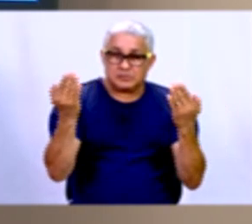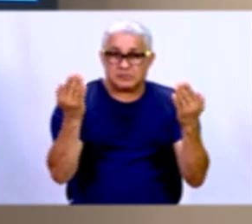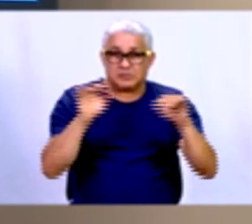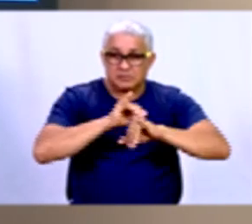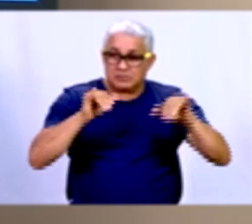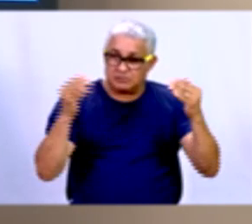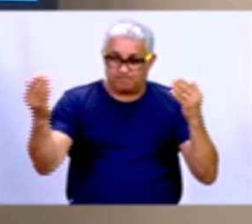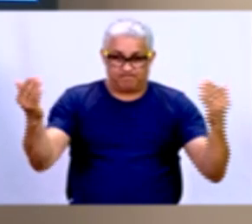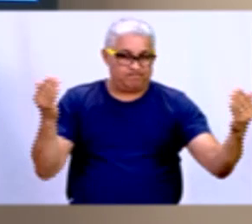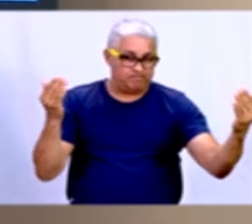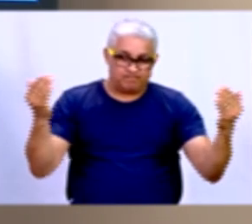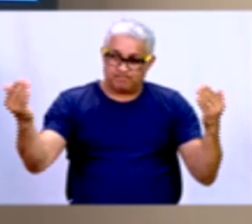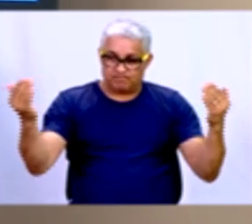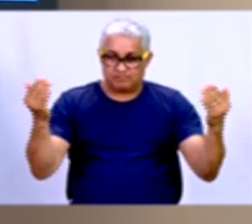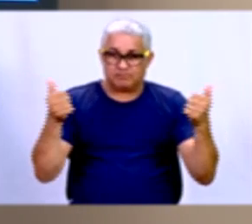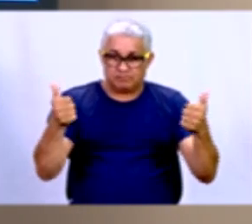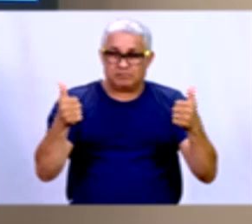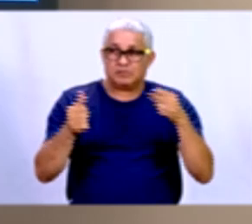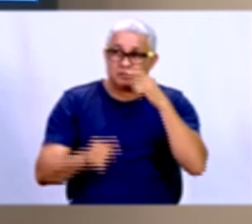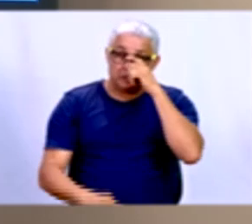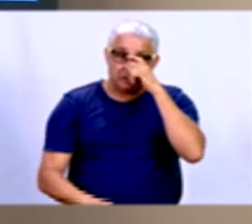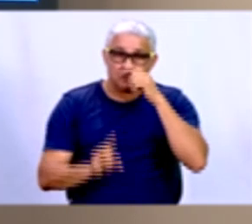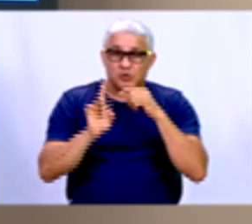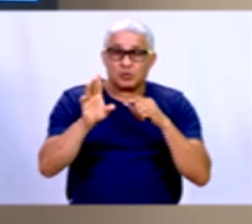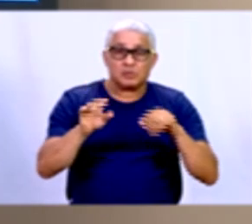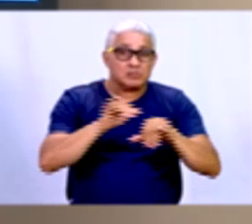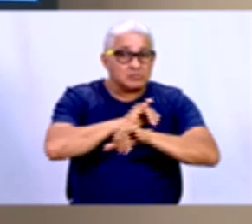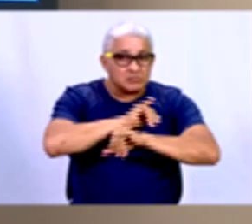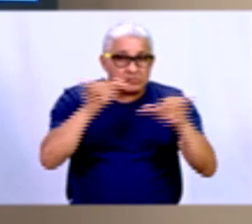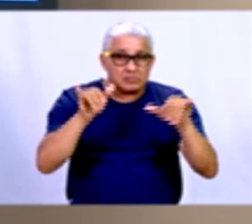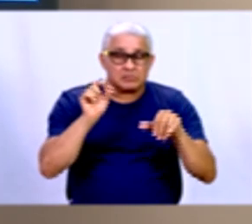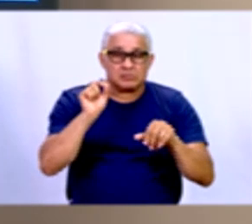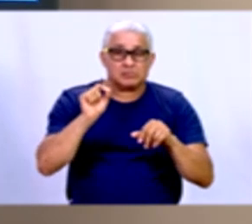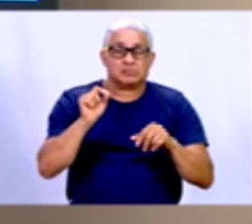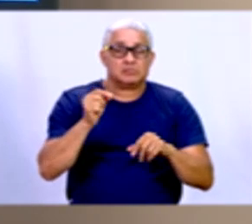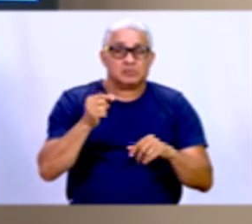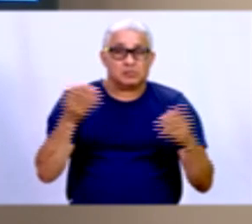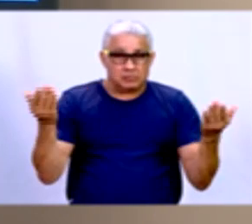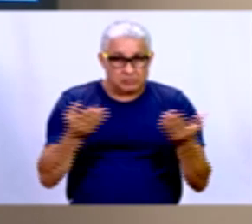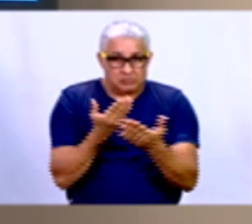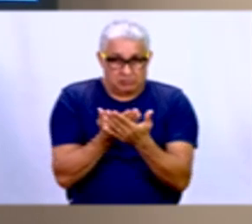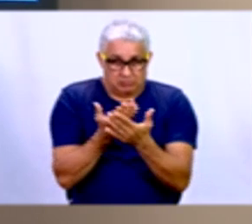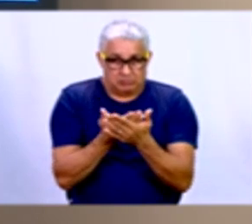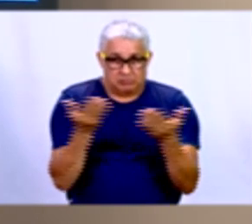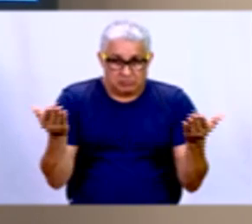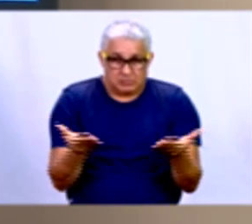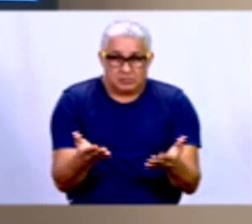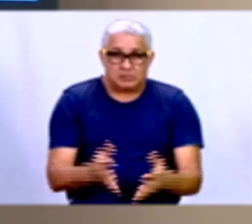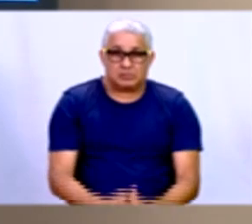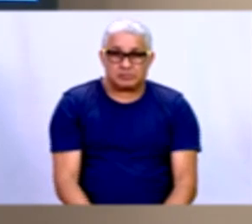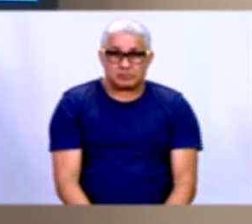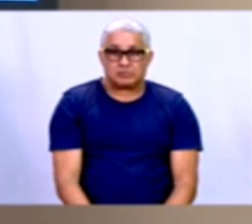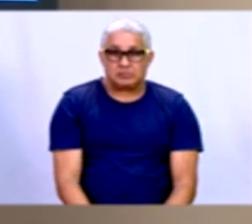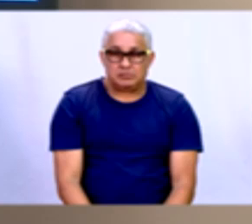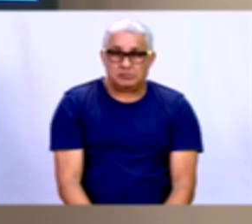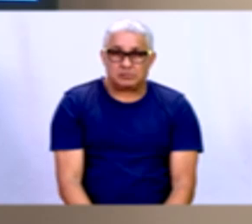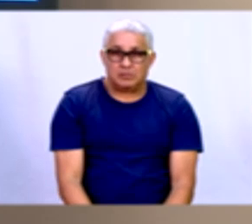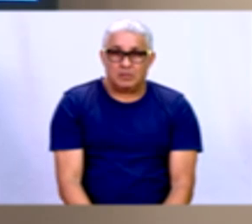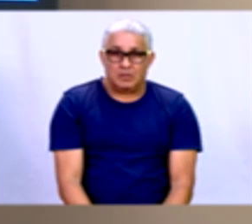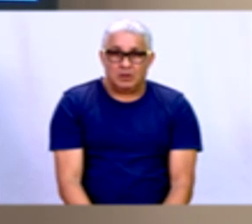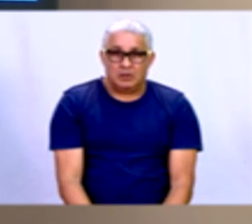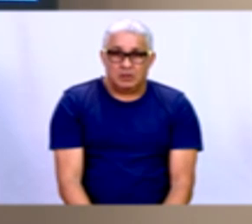aí, tá? Só para destacar o que nós vimos ainda hoje,